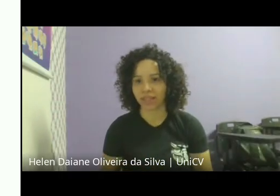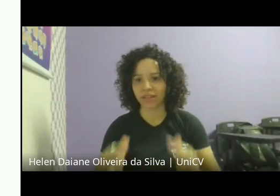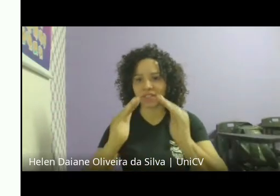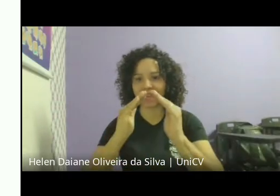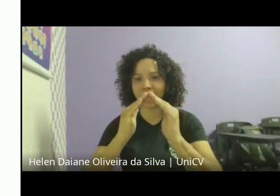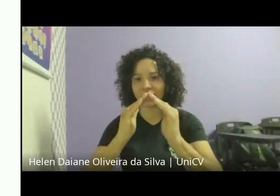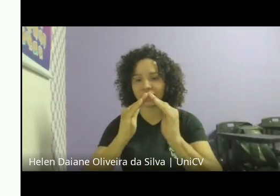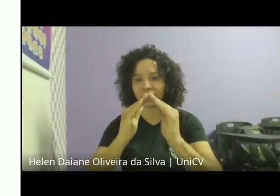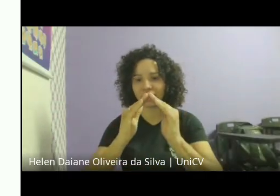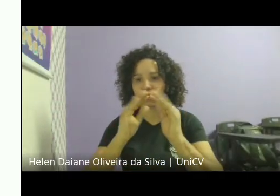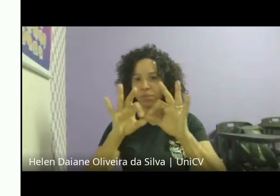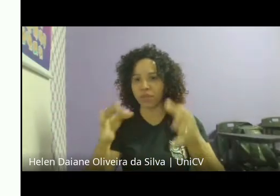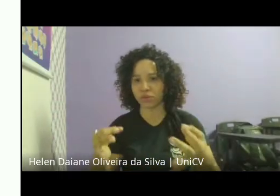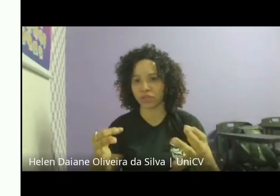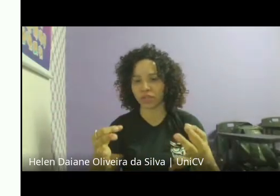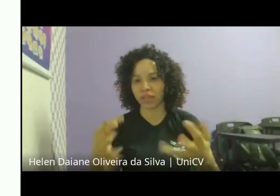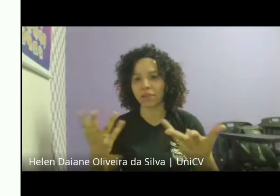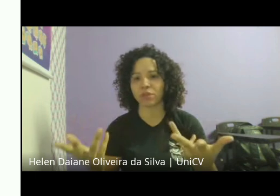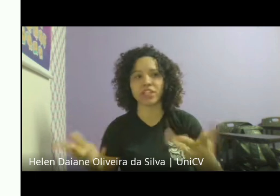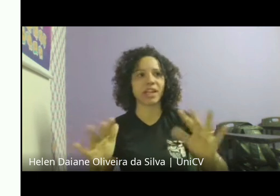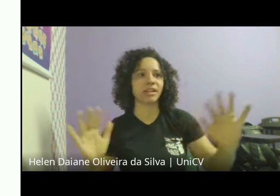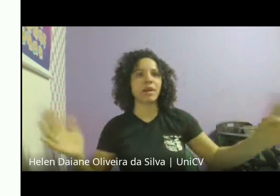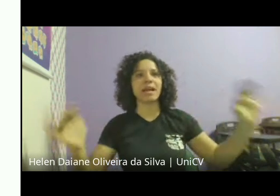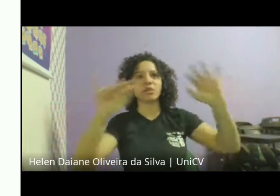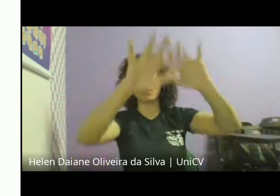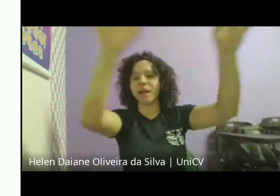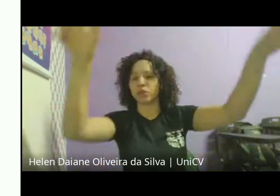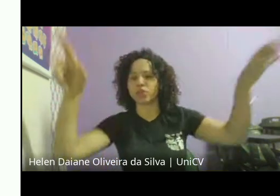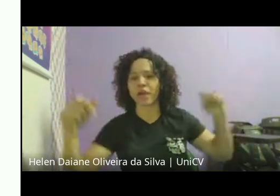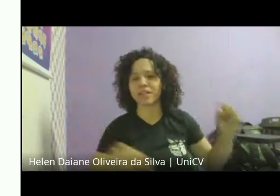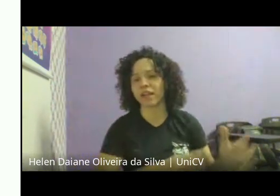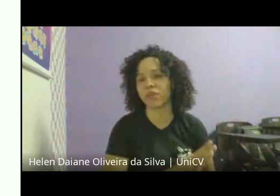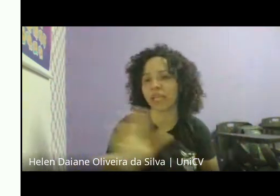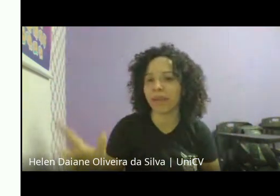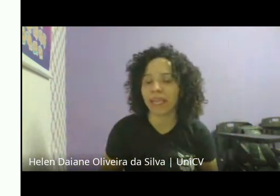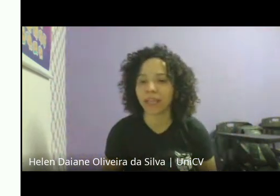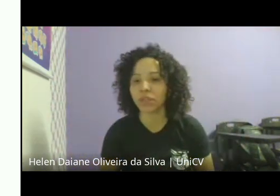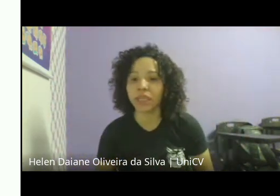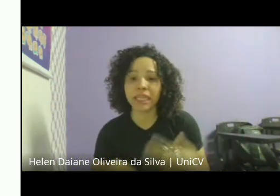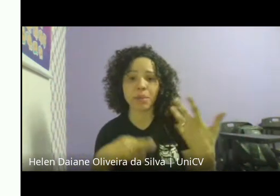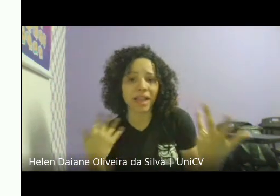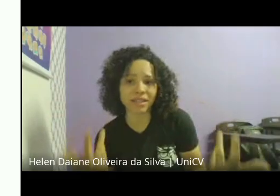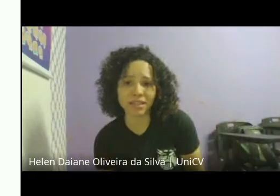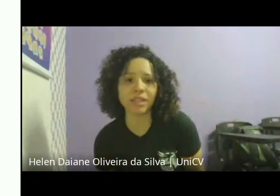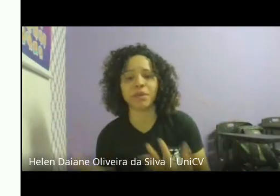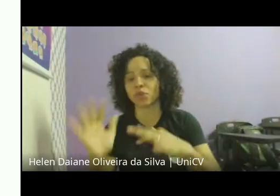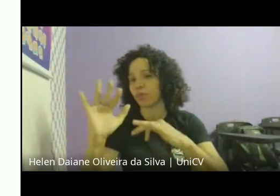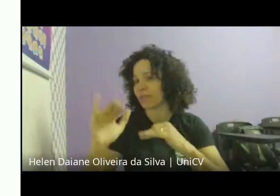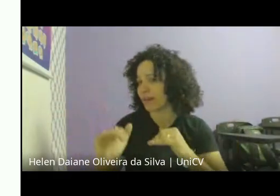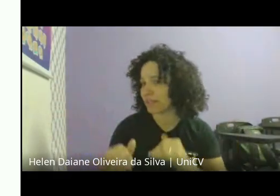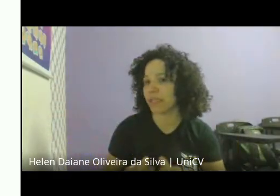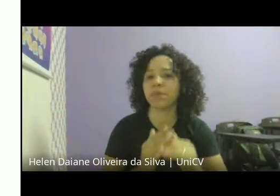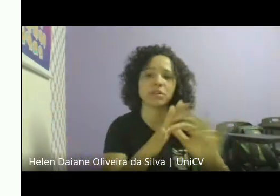humilde. Você vai fazer casa humilde? Aí a pessoa vai achar que ela tem uma casa normal, 2 quartos, sala, cozinha, banheiro, e é uma casa simples,